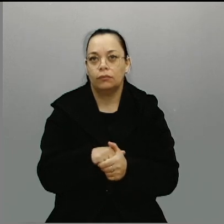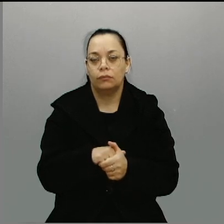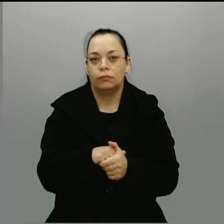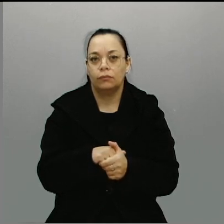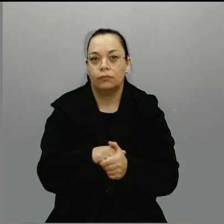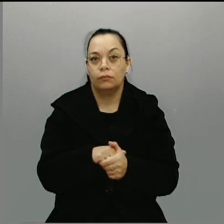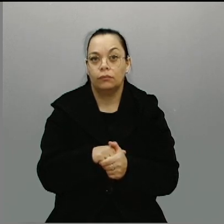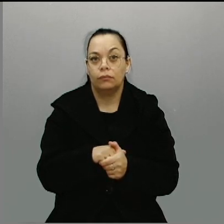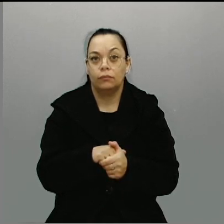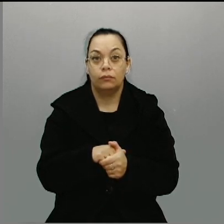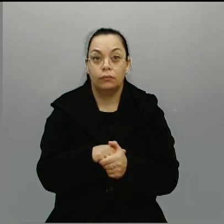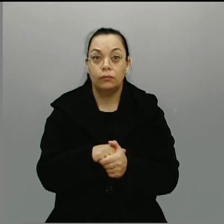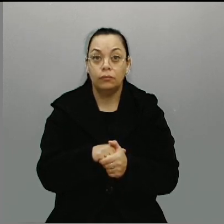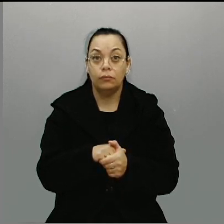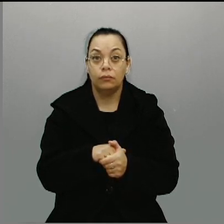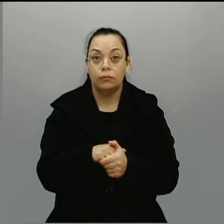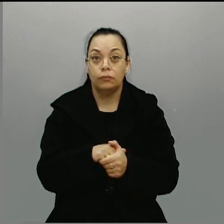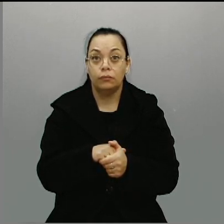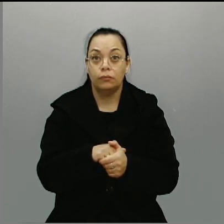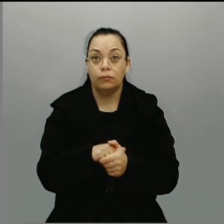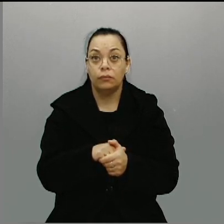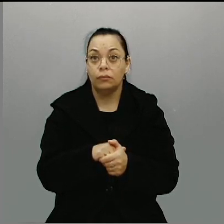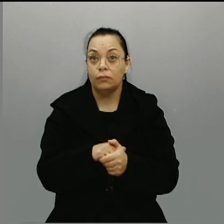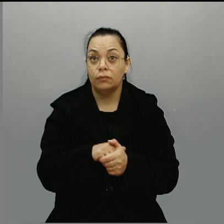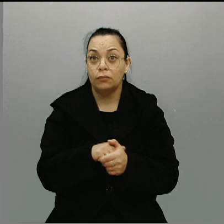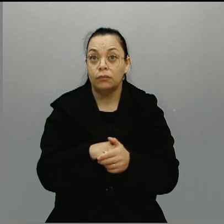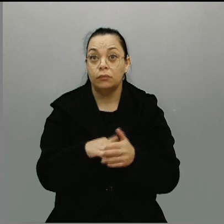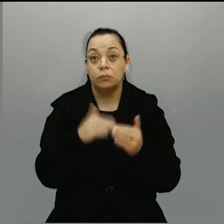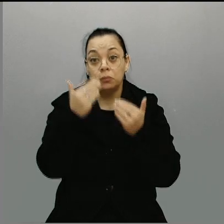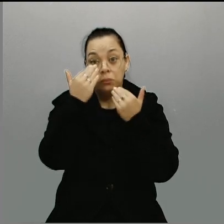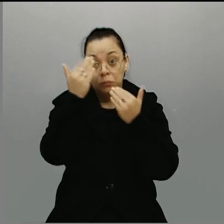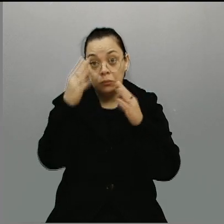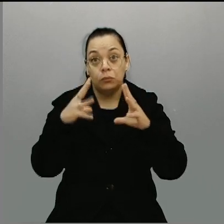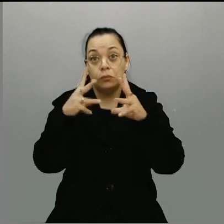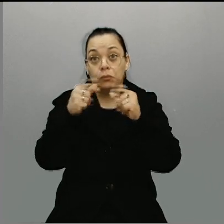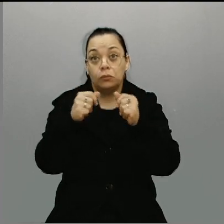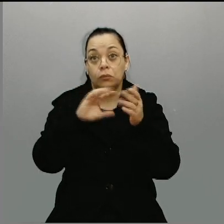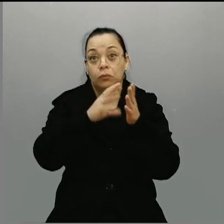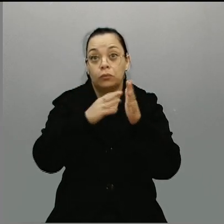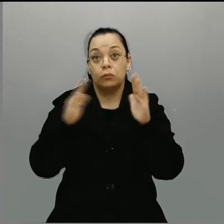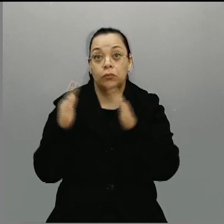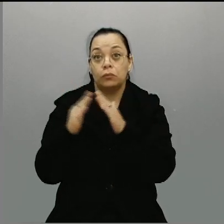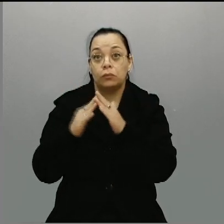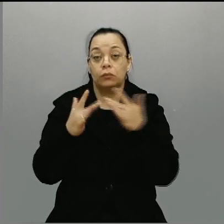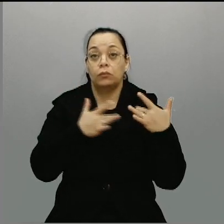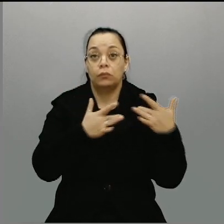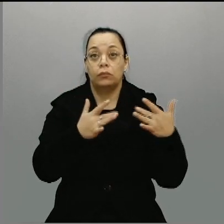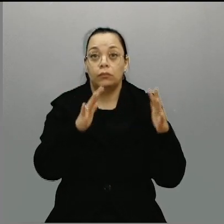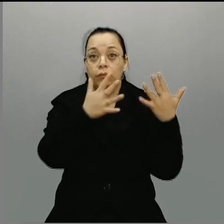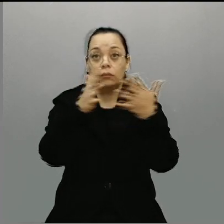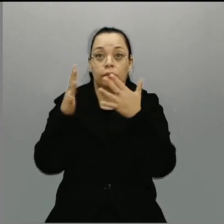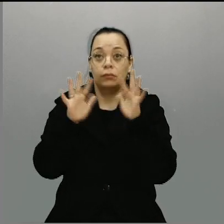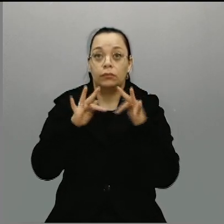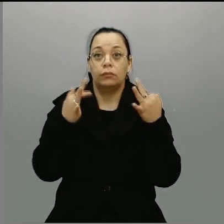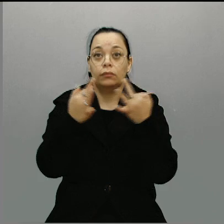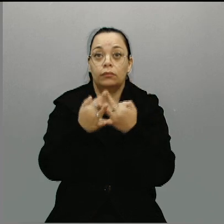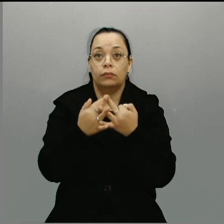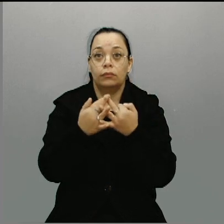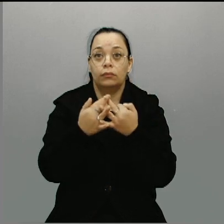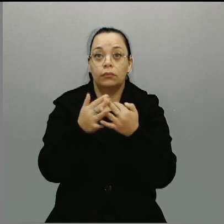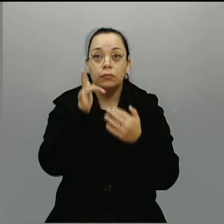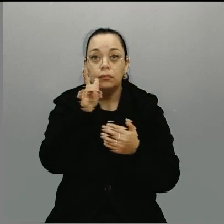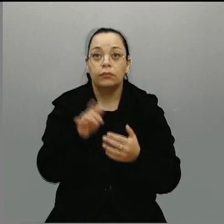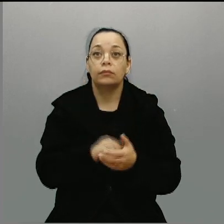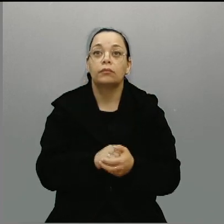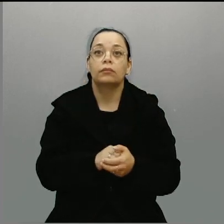aniversário do município. Que presente para vocês. Isso aí, agradecer a todos os servidores da habitação que se dedicaram e parabéns às famílias contempladas. E ao governo